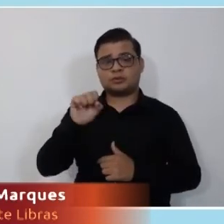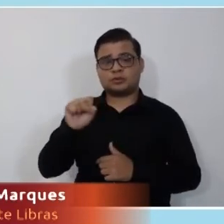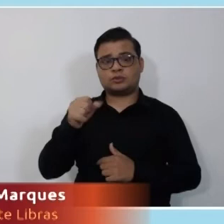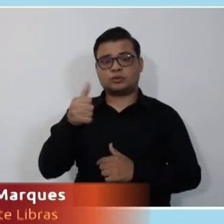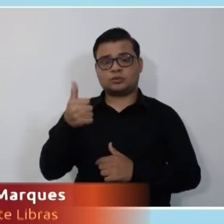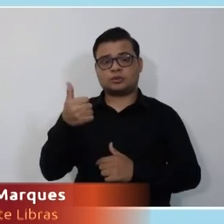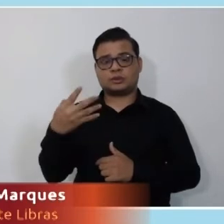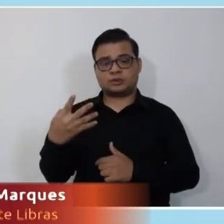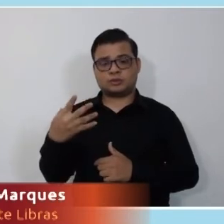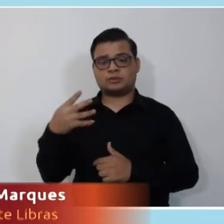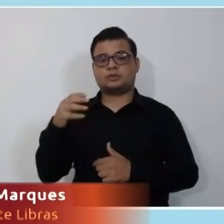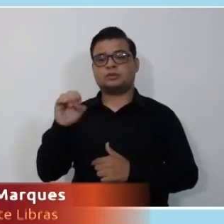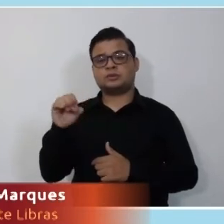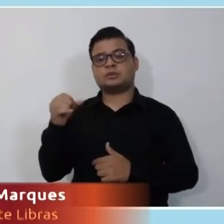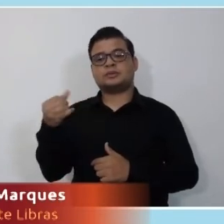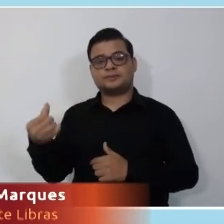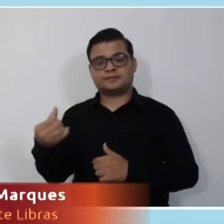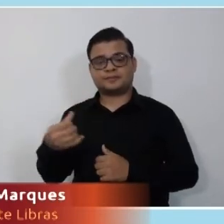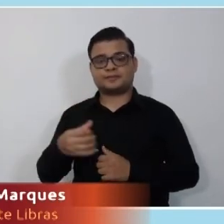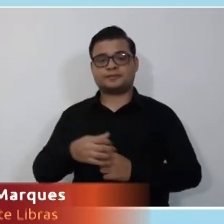62991811406.